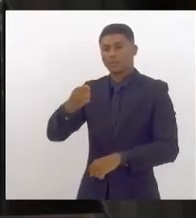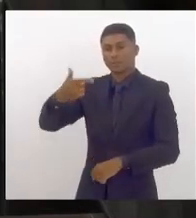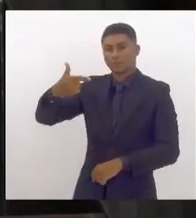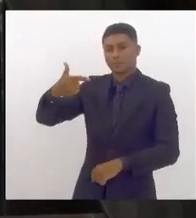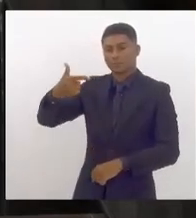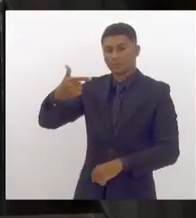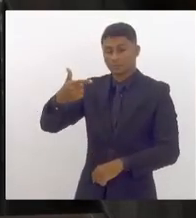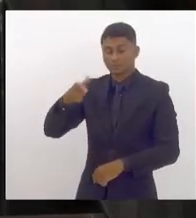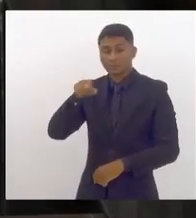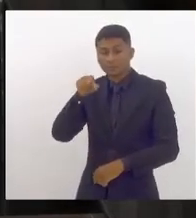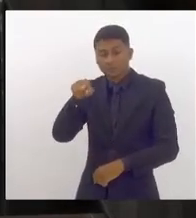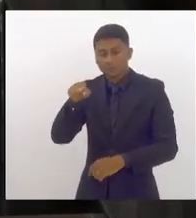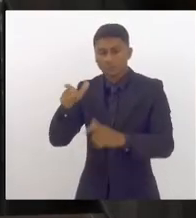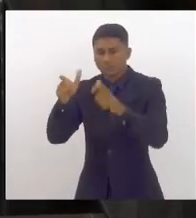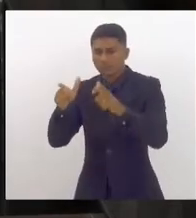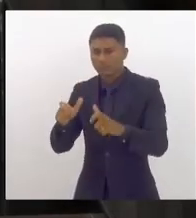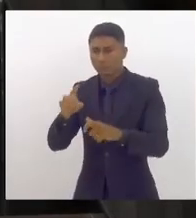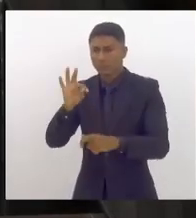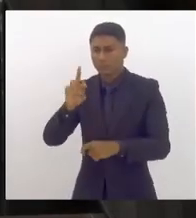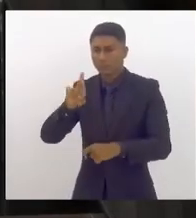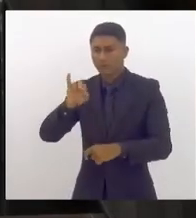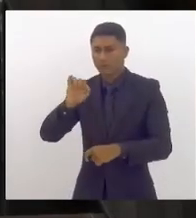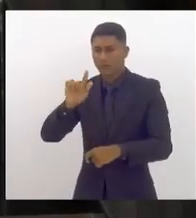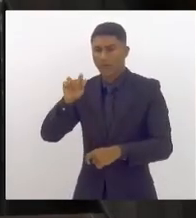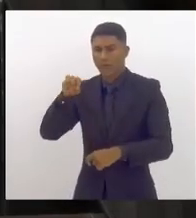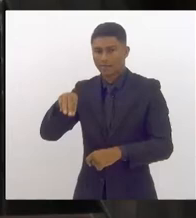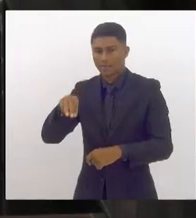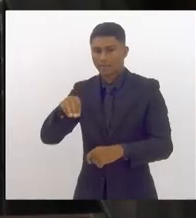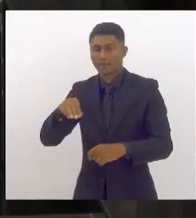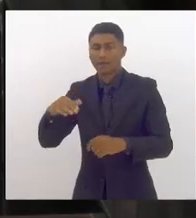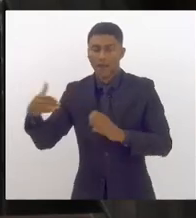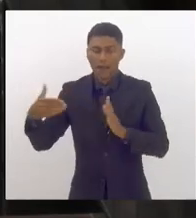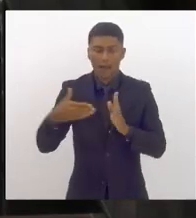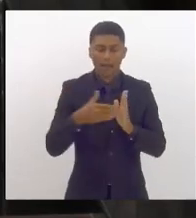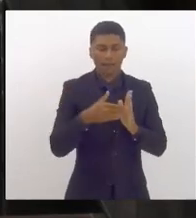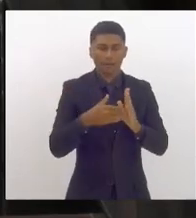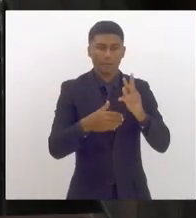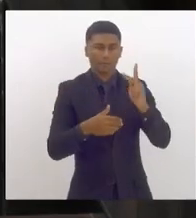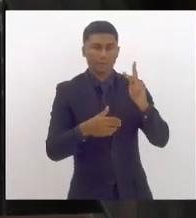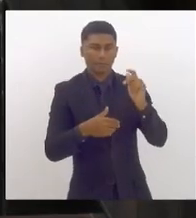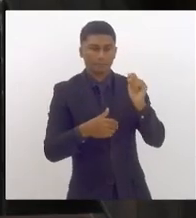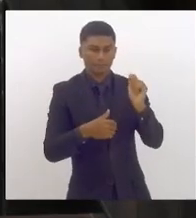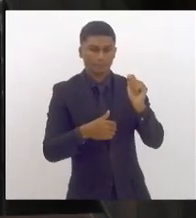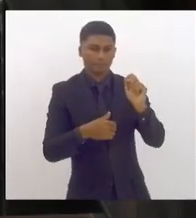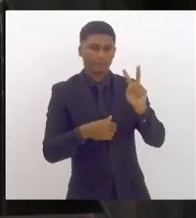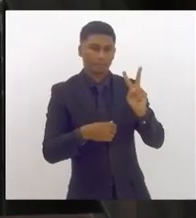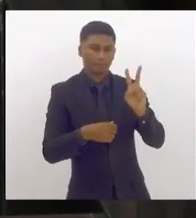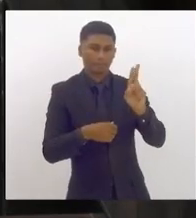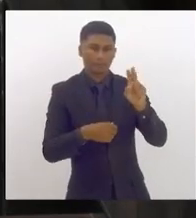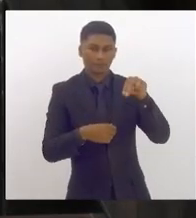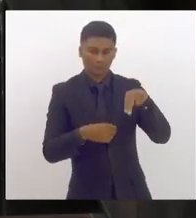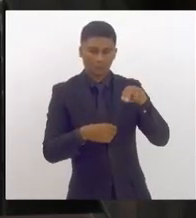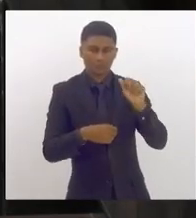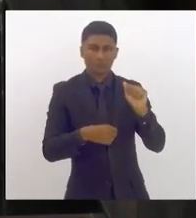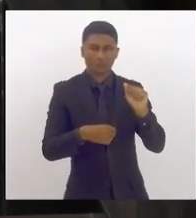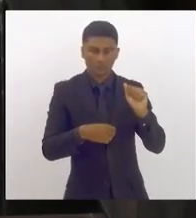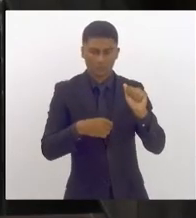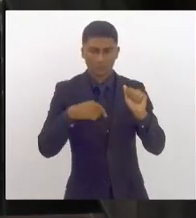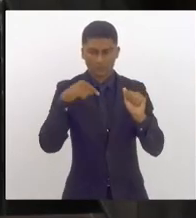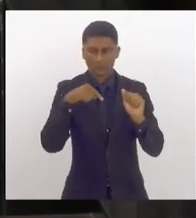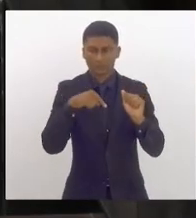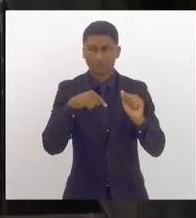triagem até à Pavuna lá na Pavuna na fazendo lá